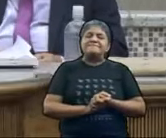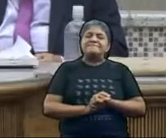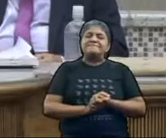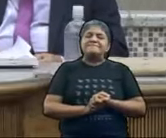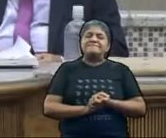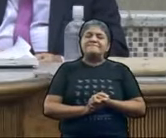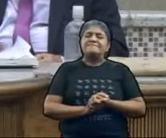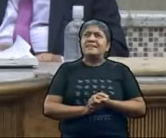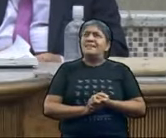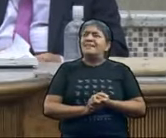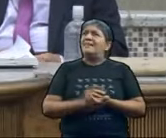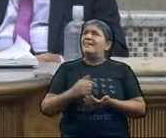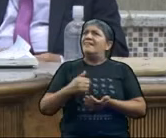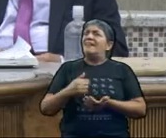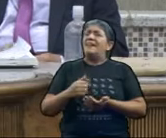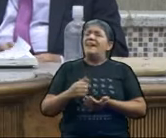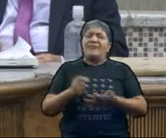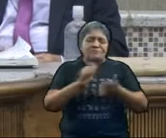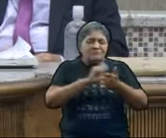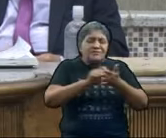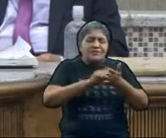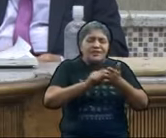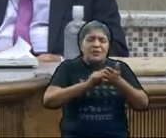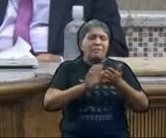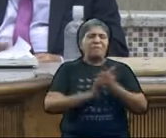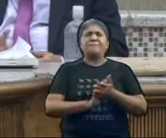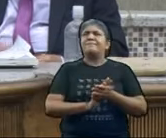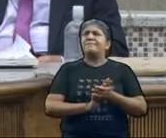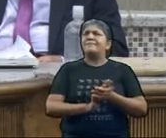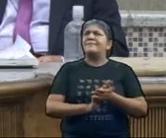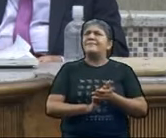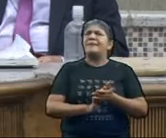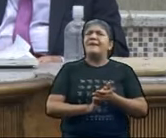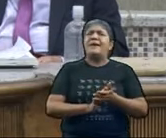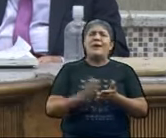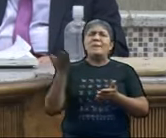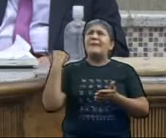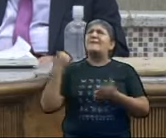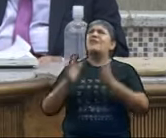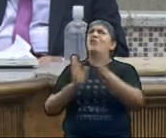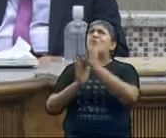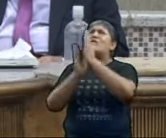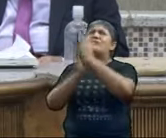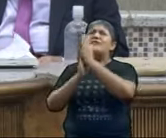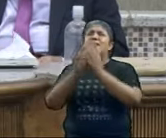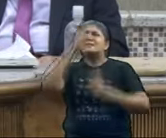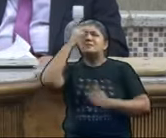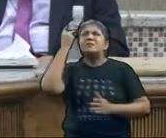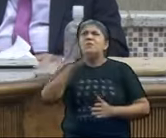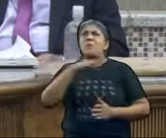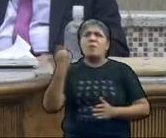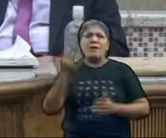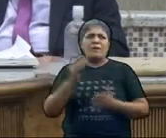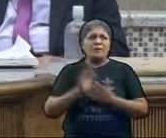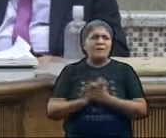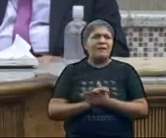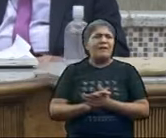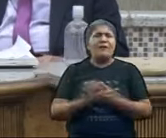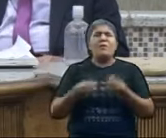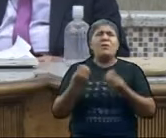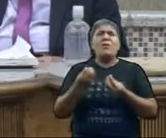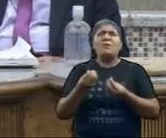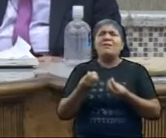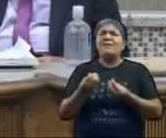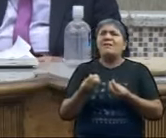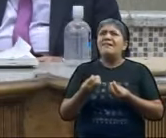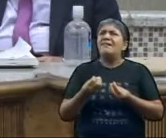pelo que louvei, olha o que o poeta diz, pelo que louvei os que já morreram. Que interessante. Por que ele